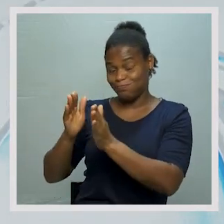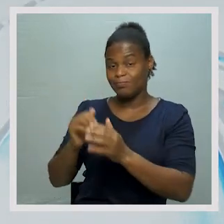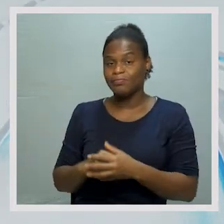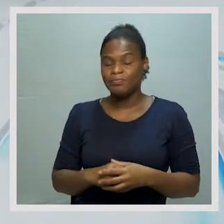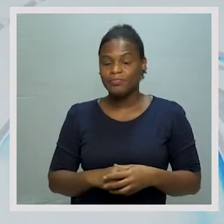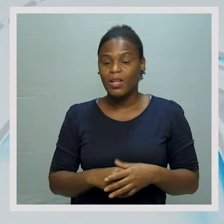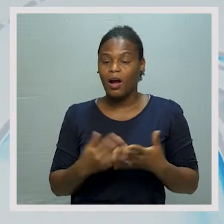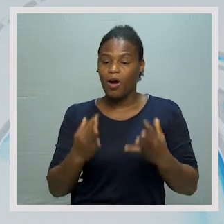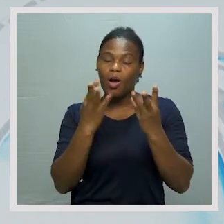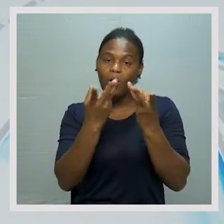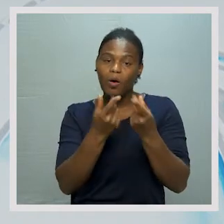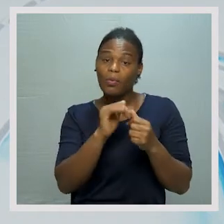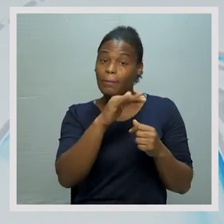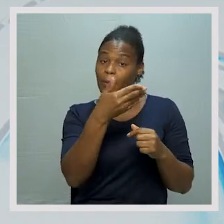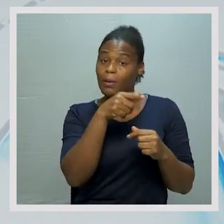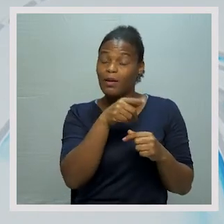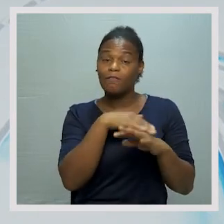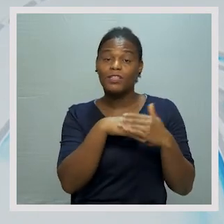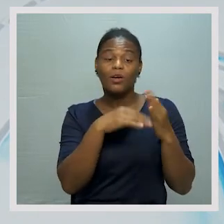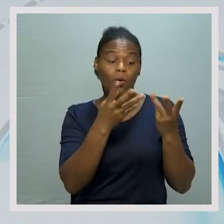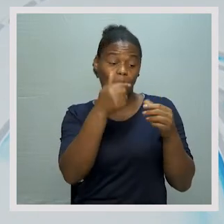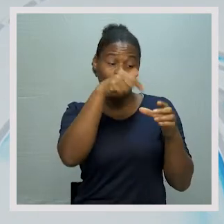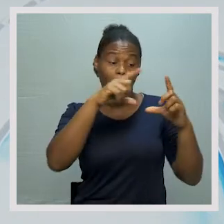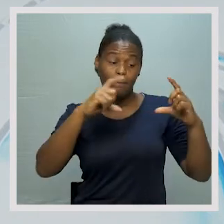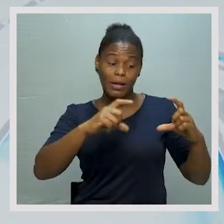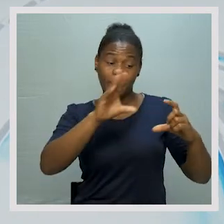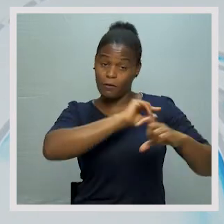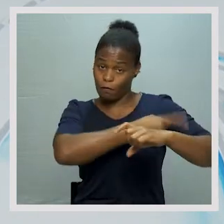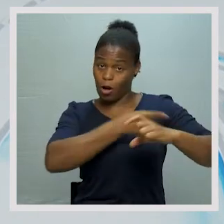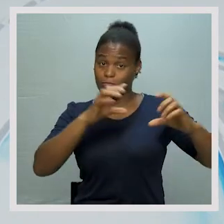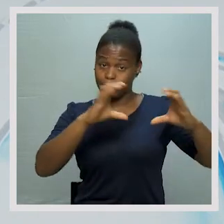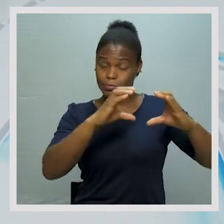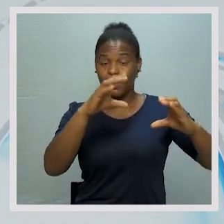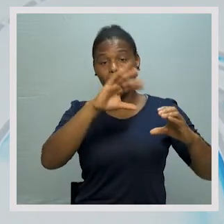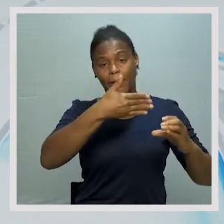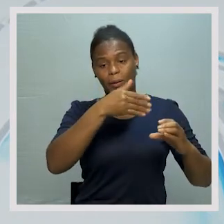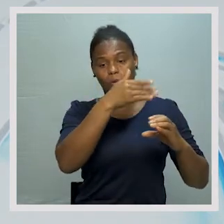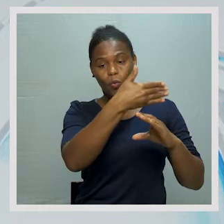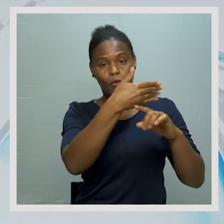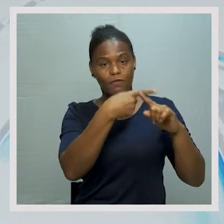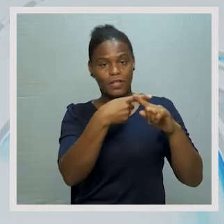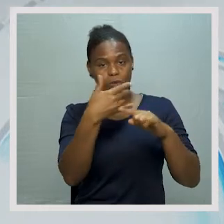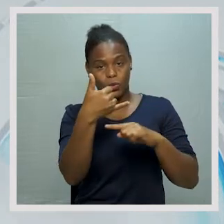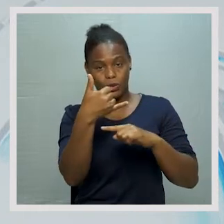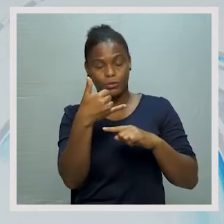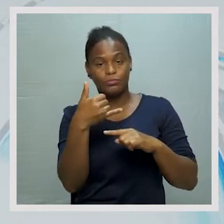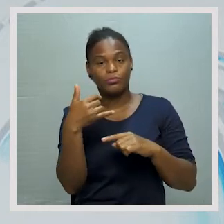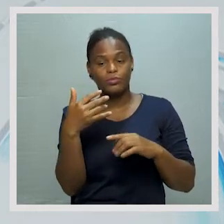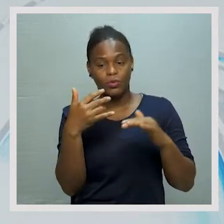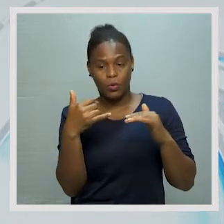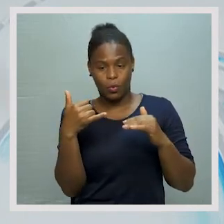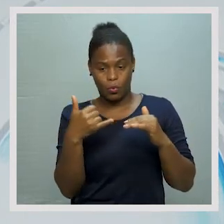parênteses. Efetuamos em primeiro lugar o cálculo que está dentro do parênteses, 1 vezes 2. 2.